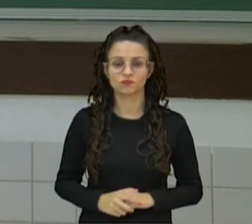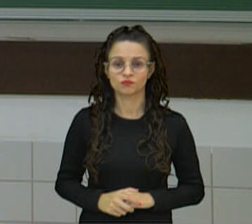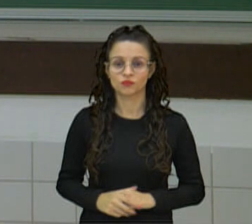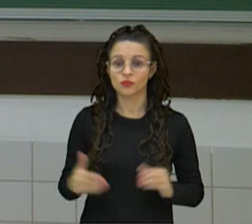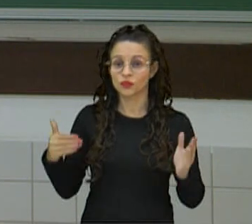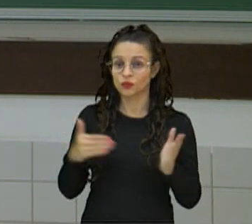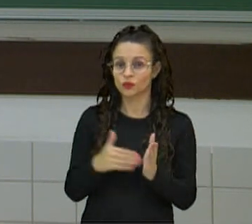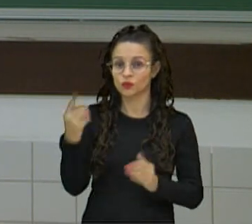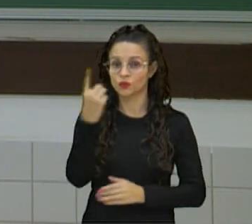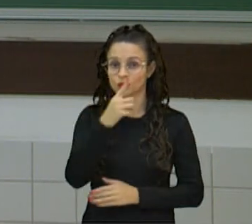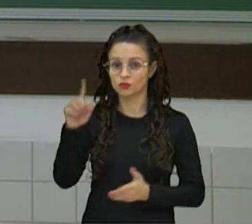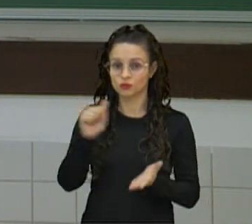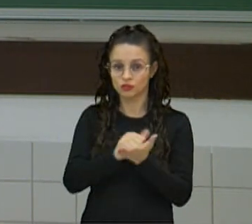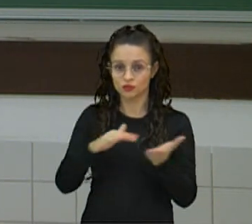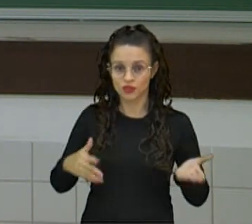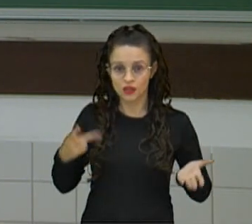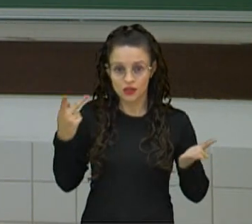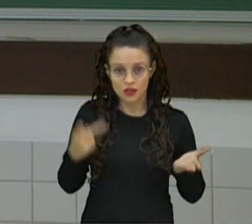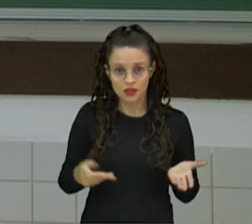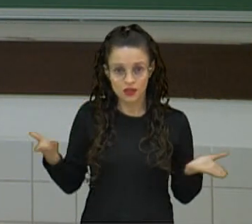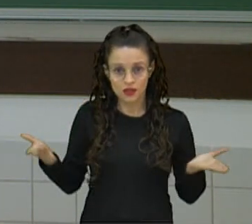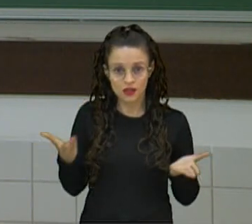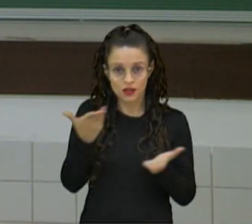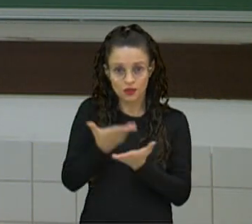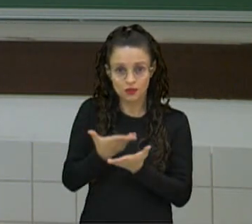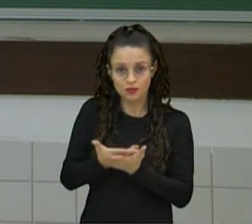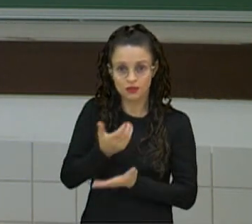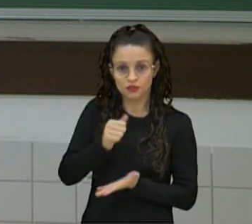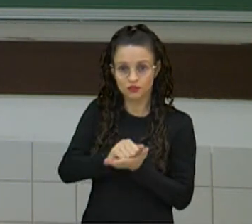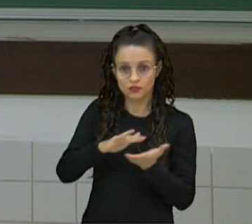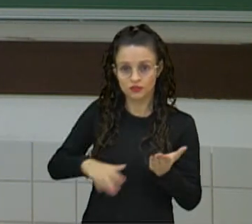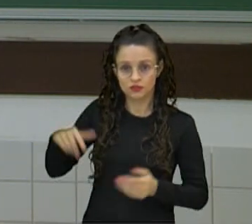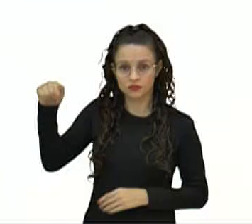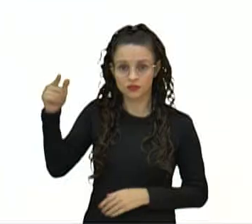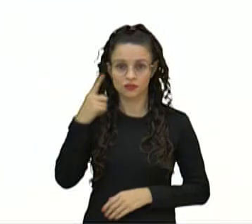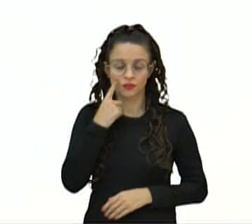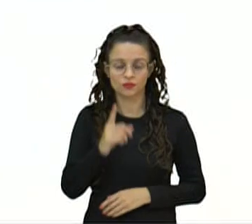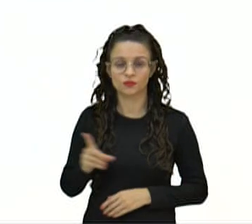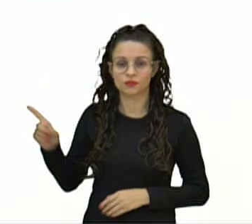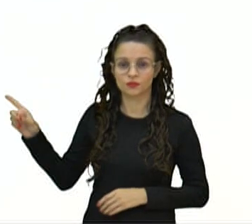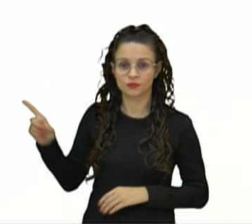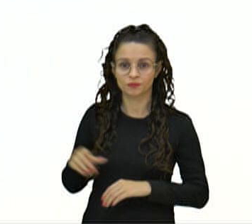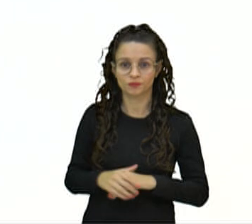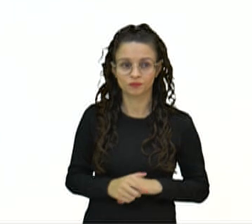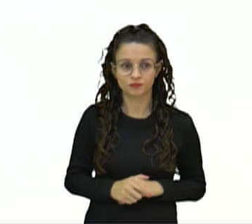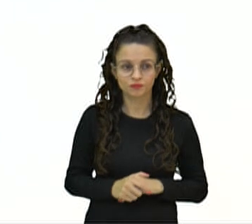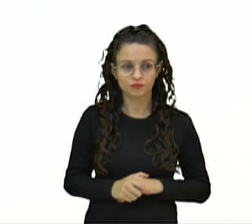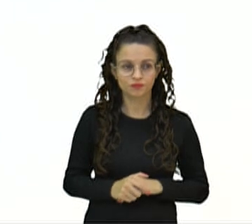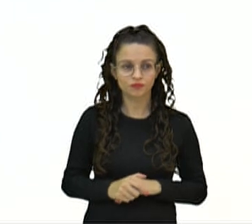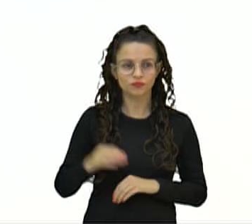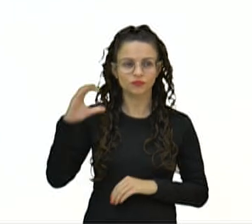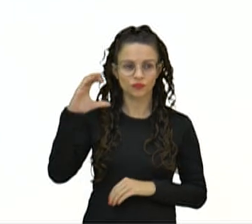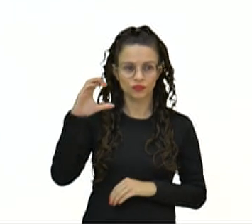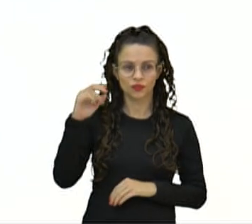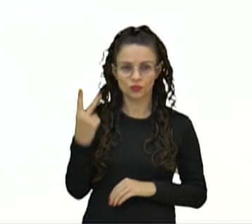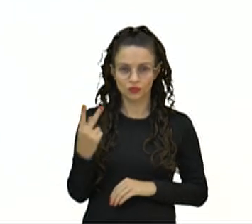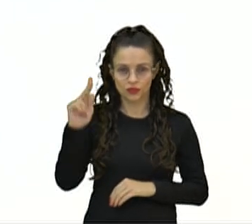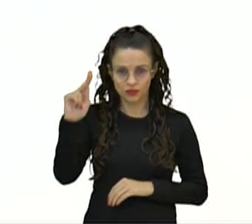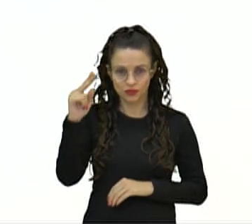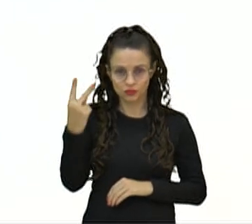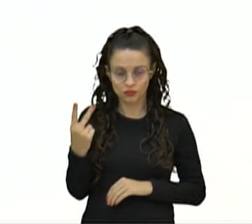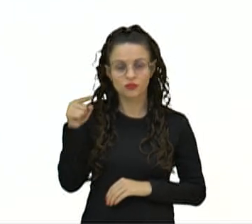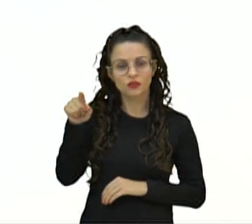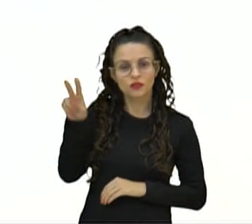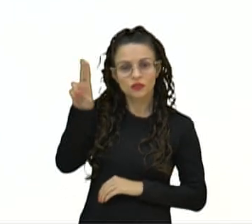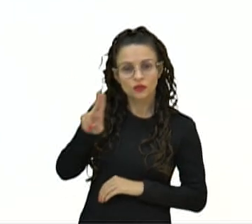Último exercício da aula de hoje, exercício 7, olha só. O acetileno C2H2, usado